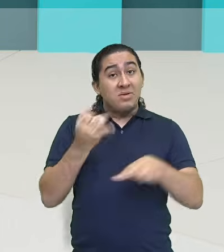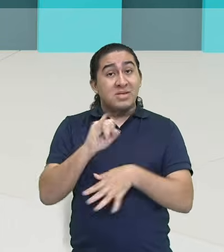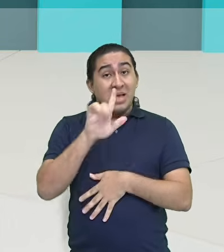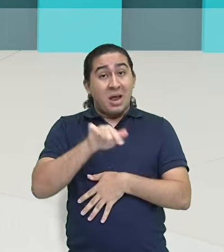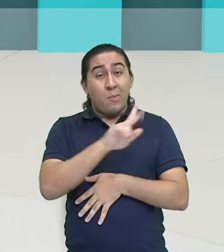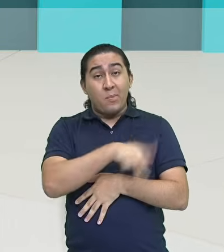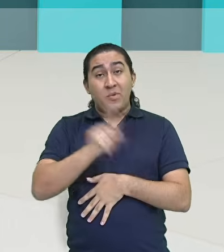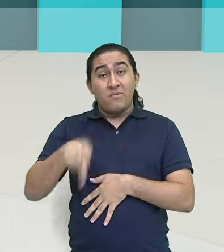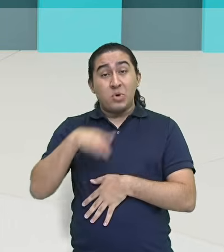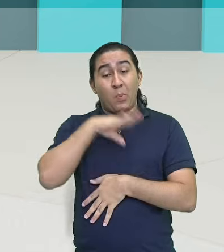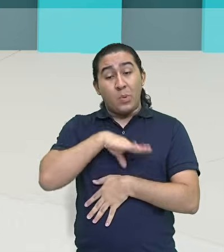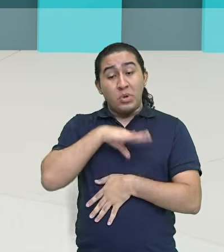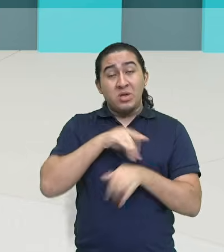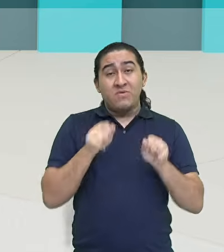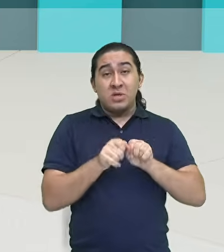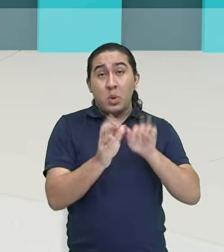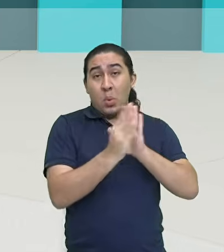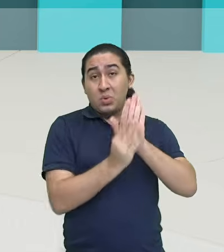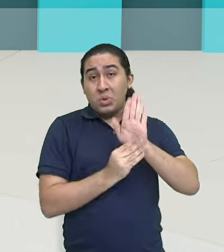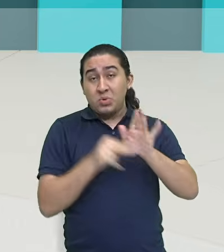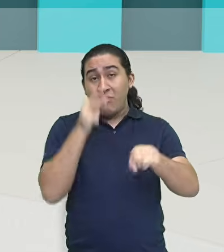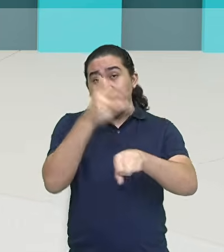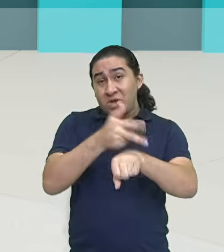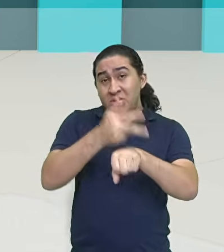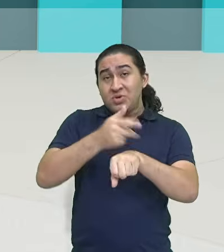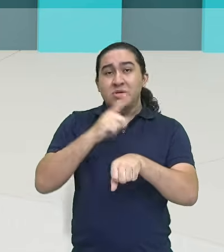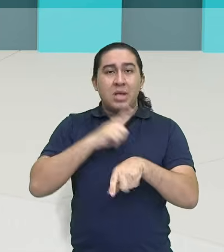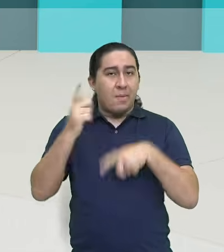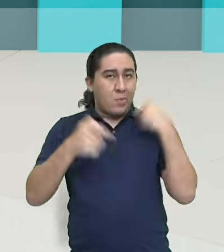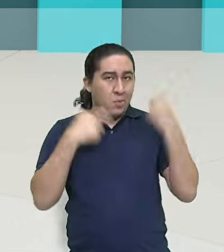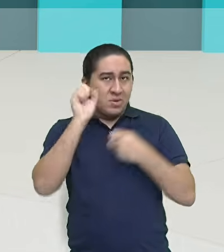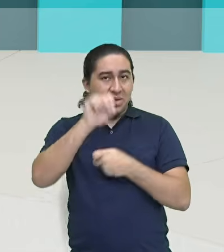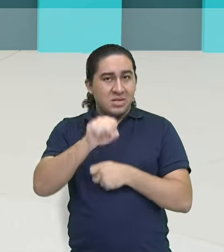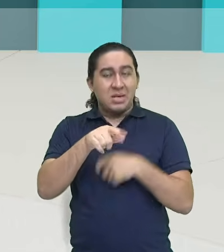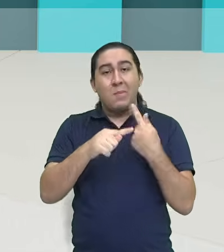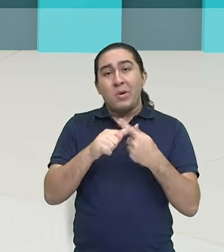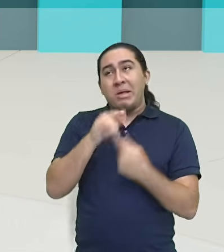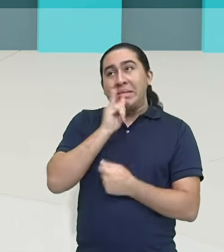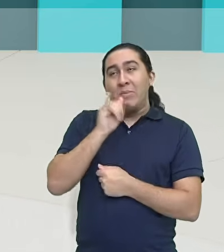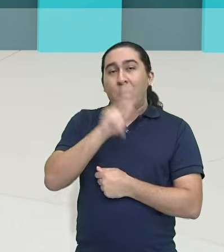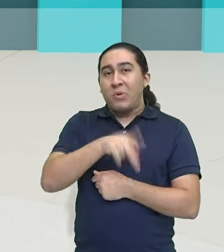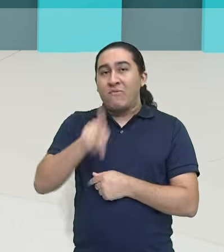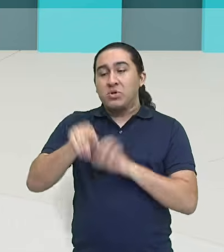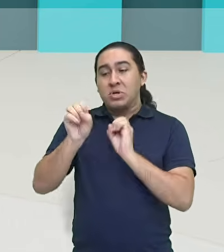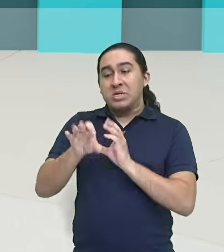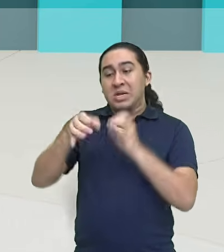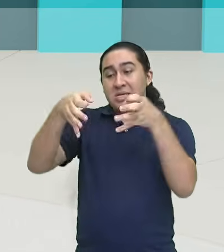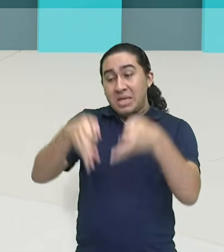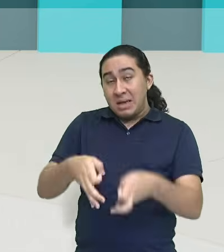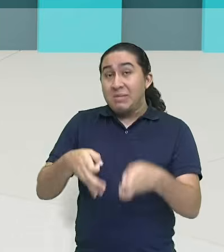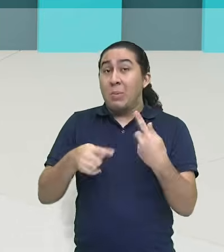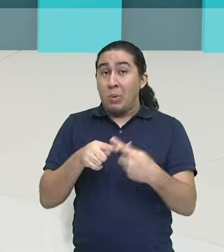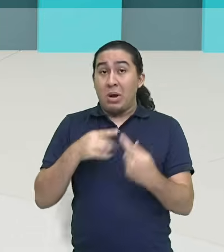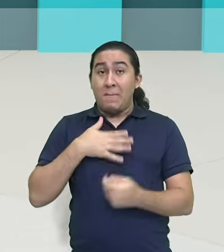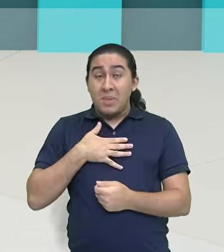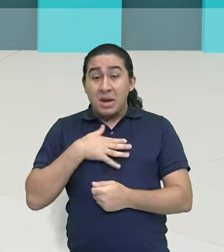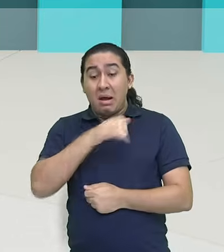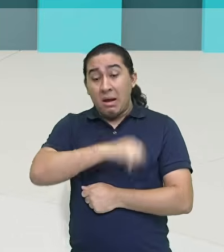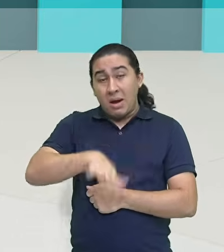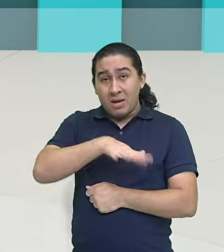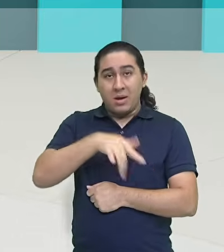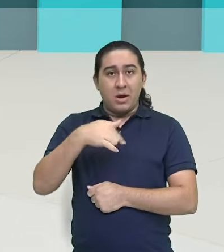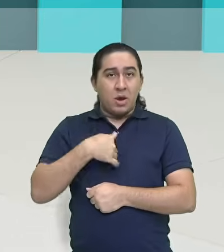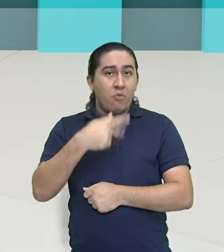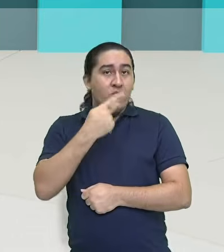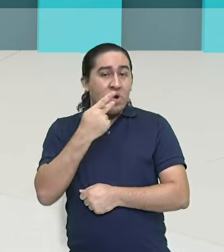língua portuguesa produzindo conteúdo, ele vai ter essa preocupação, nossa, eu preciso falar desta maneira, porque afinal é minha área, e eu